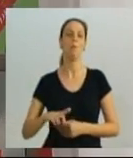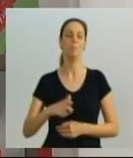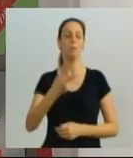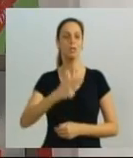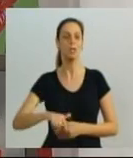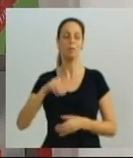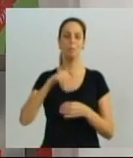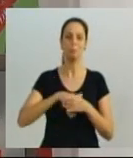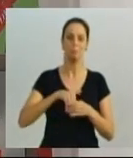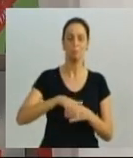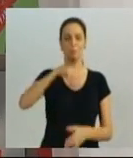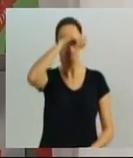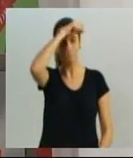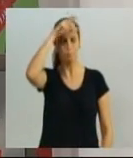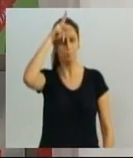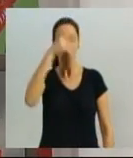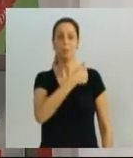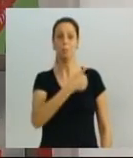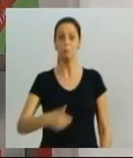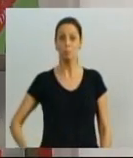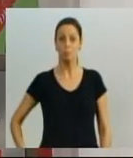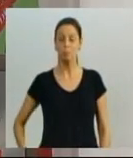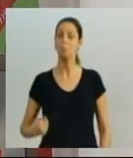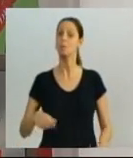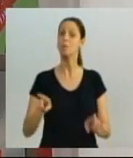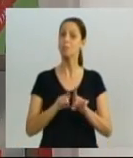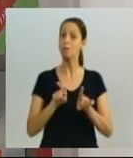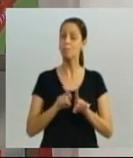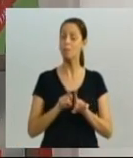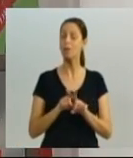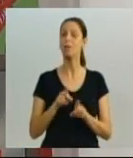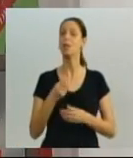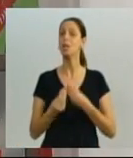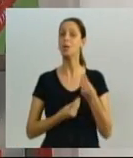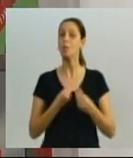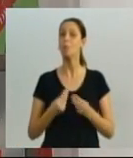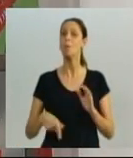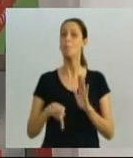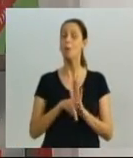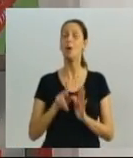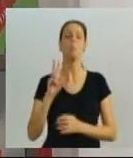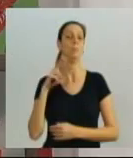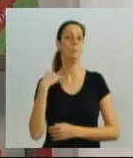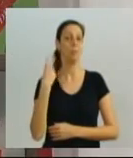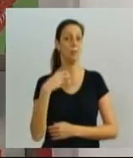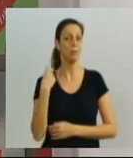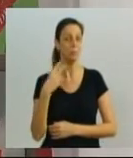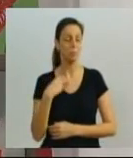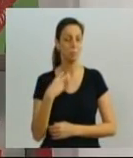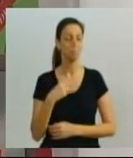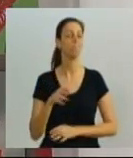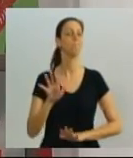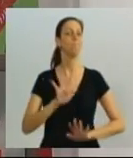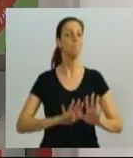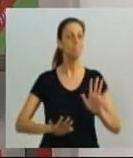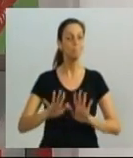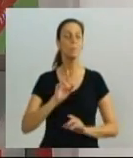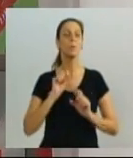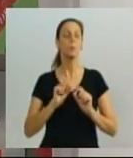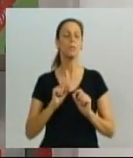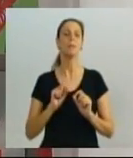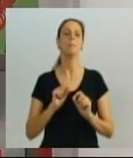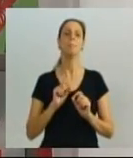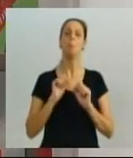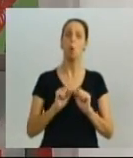para presidente, governador e prefeito, nós temos que pensar na reeleição de vereador também. De repente, taxar ir para 2 ou